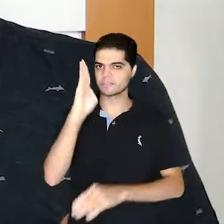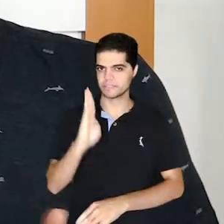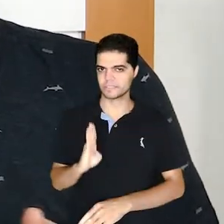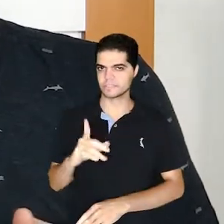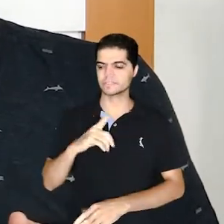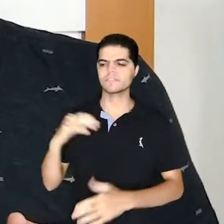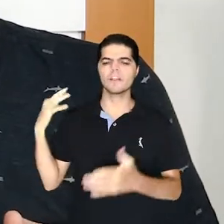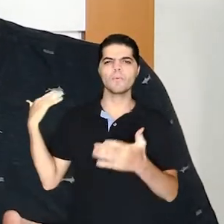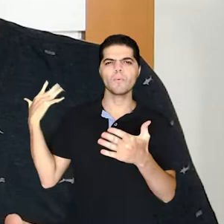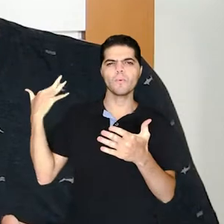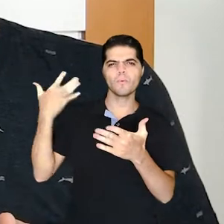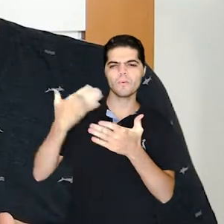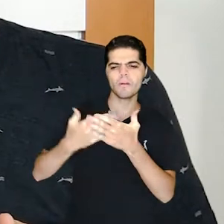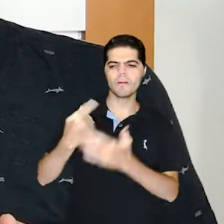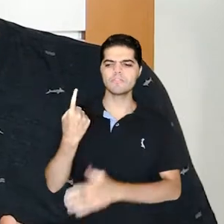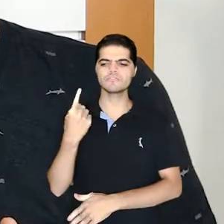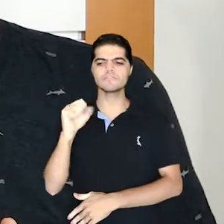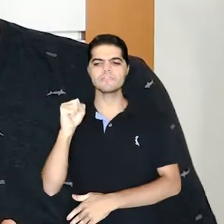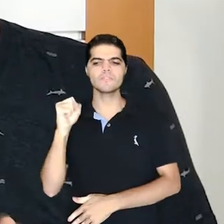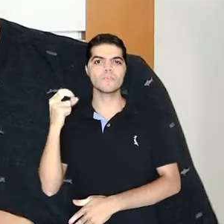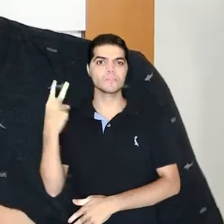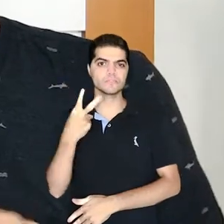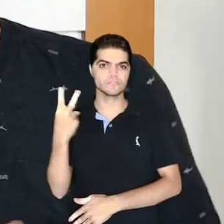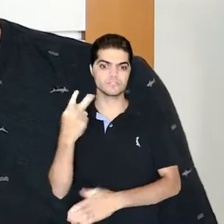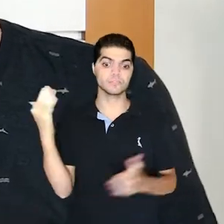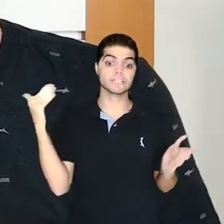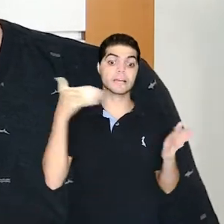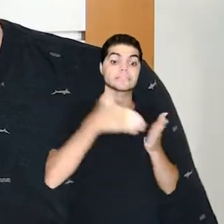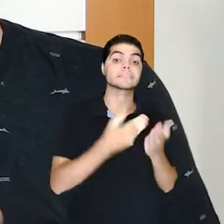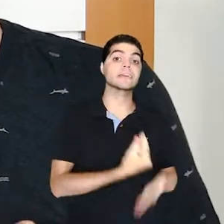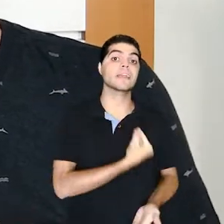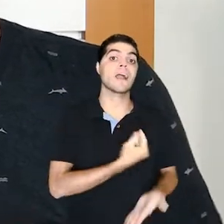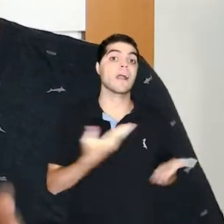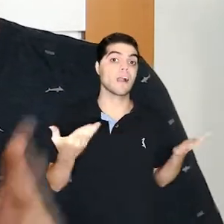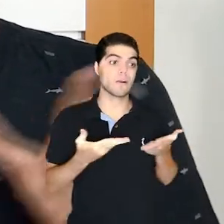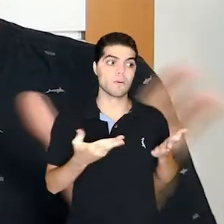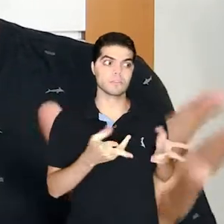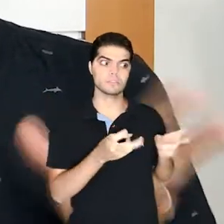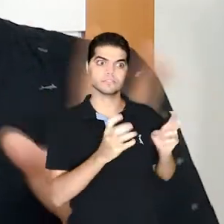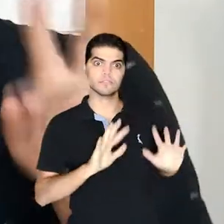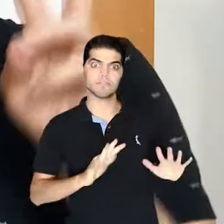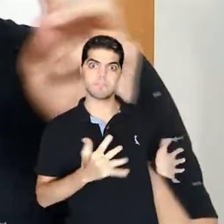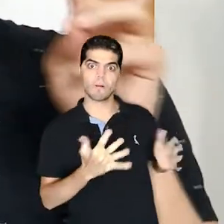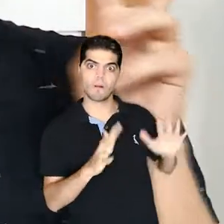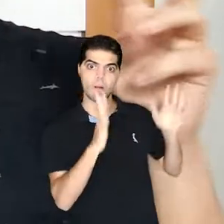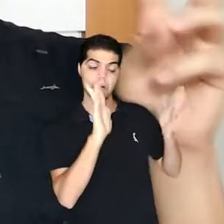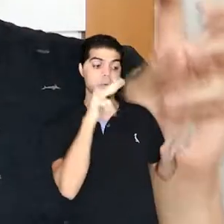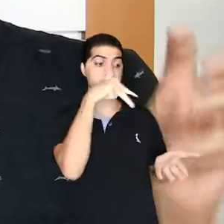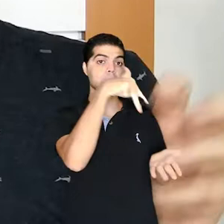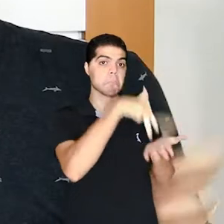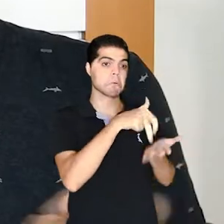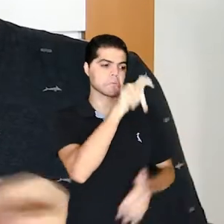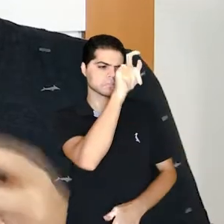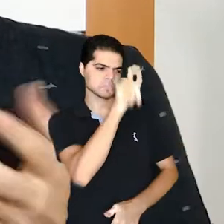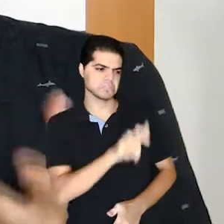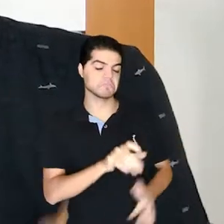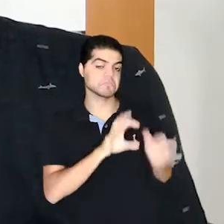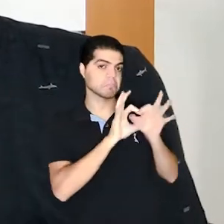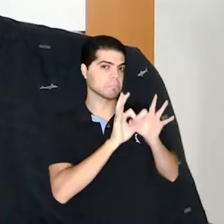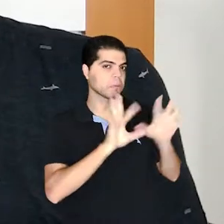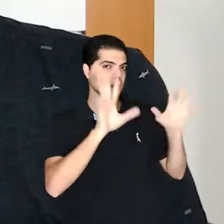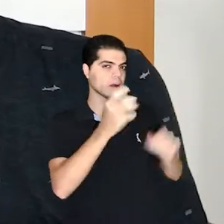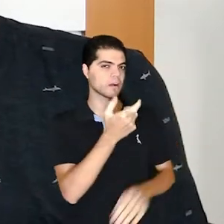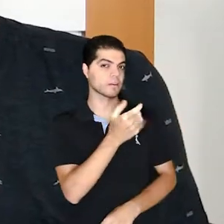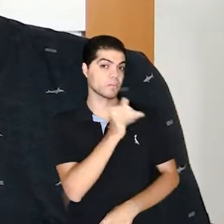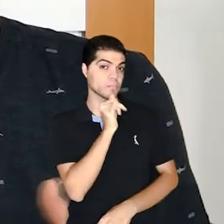desse tempo todo, de 1822 até agora, nós vimos serem erguidos várias homenagens aos grandes atores da independência, como